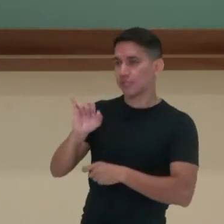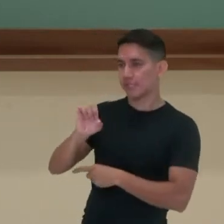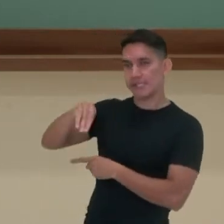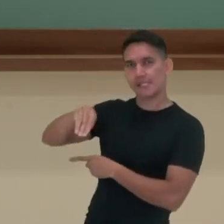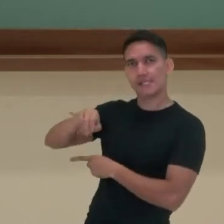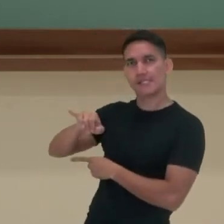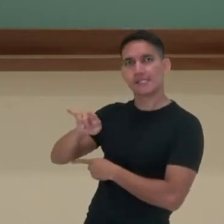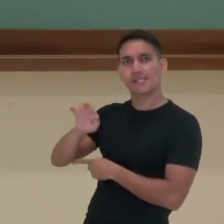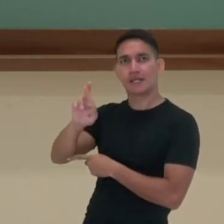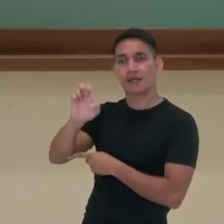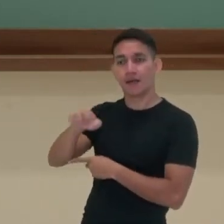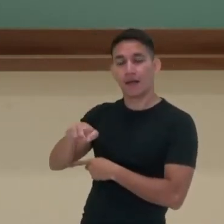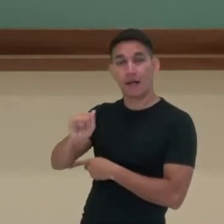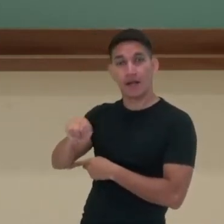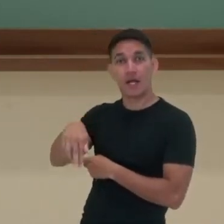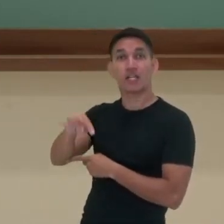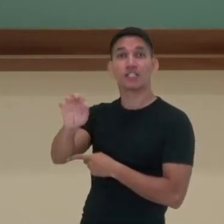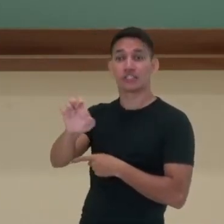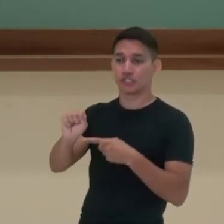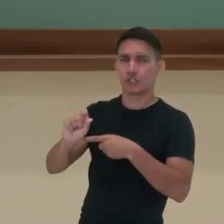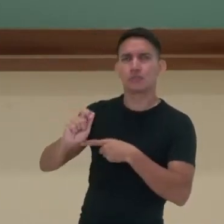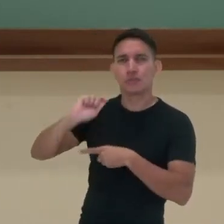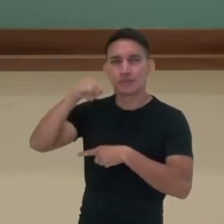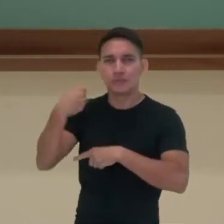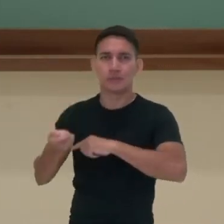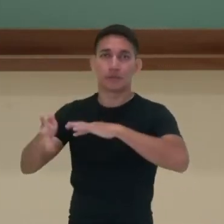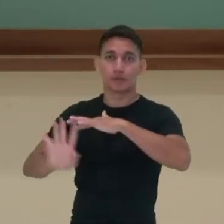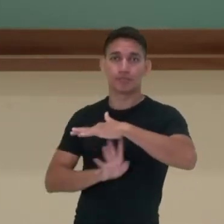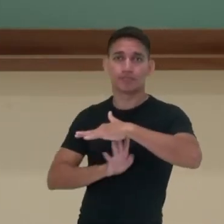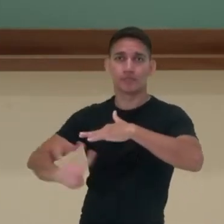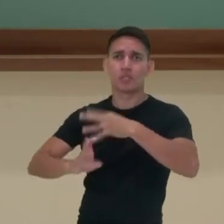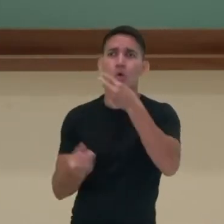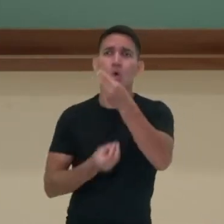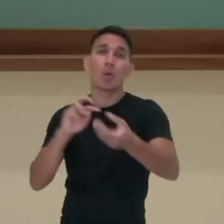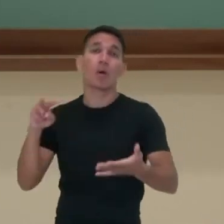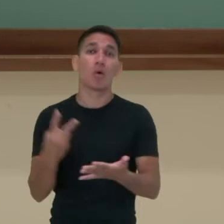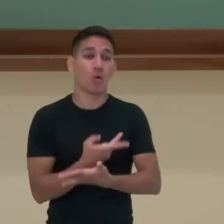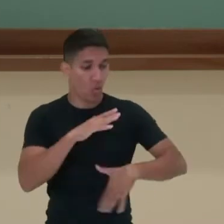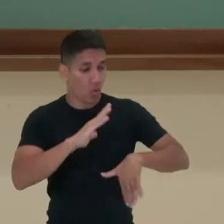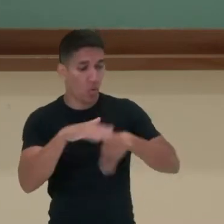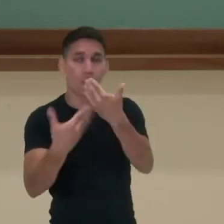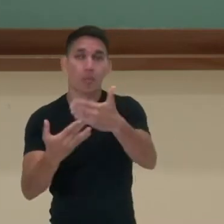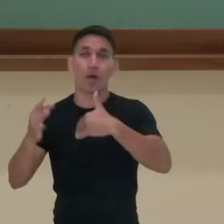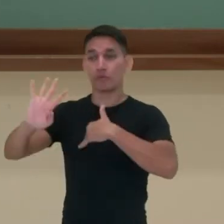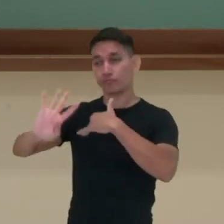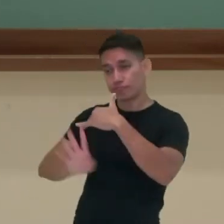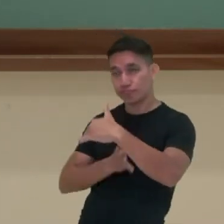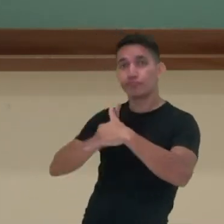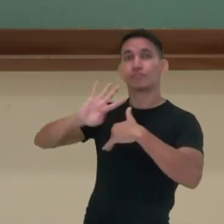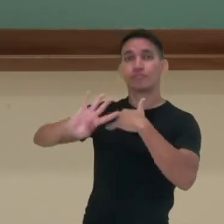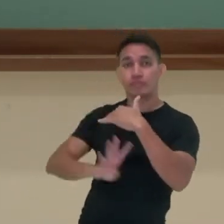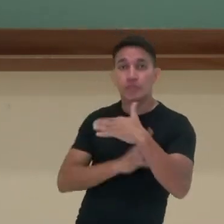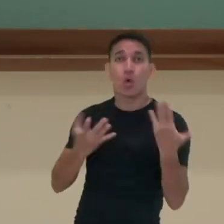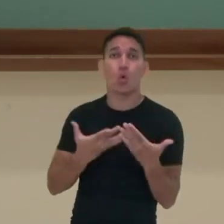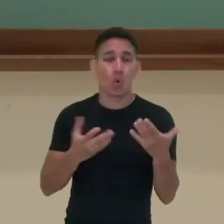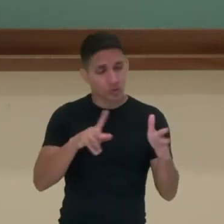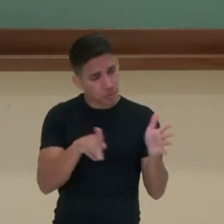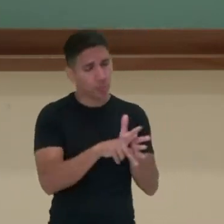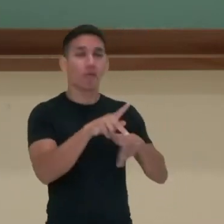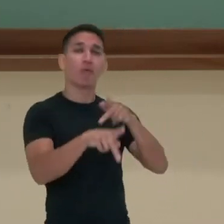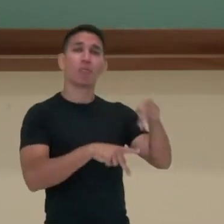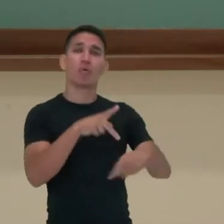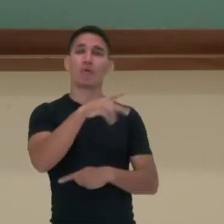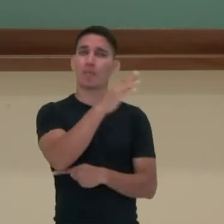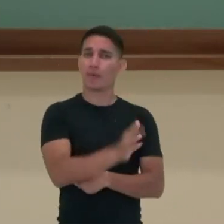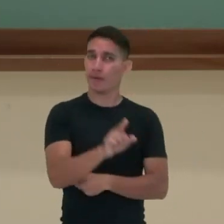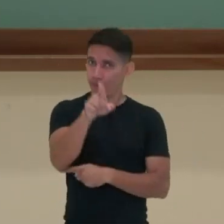no nosso território, no Brasil, né? Como é que foi esse processo de entrada, né, de pessoas que hoje formam o povo brasileiro, né? Você é